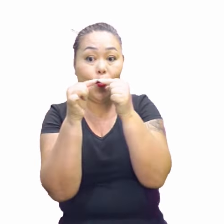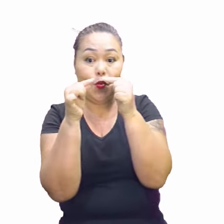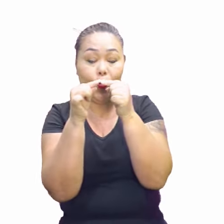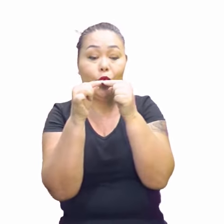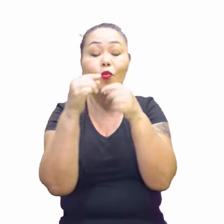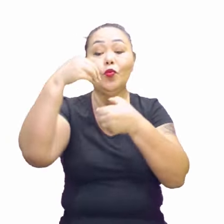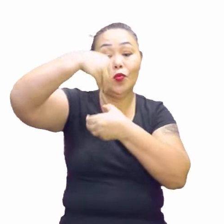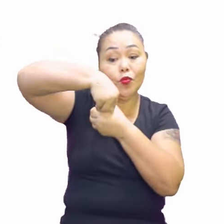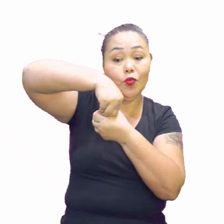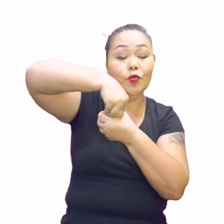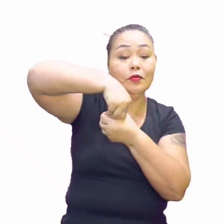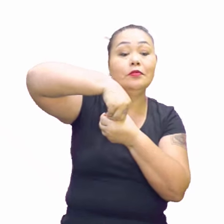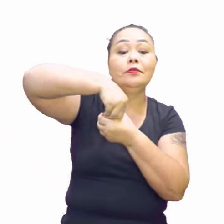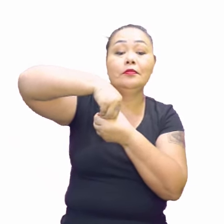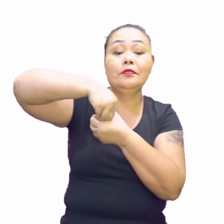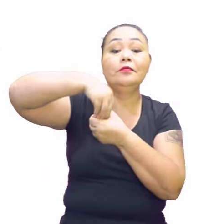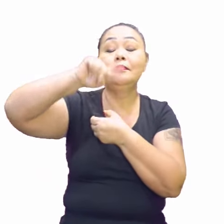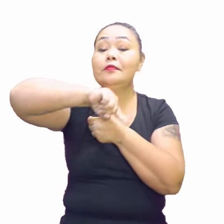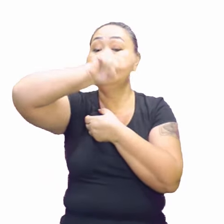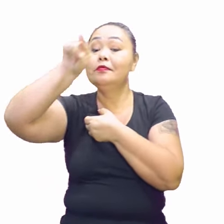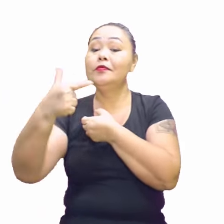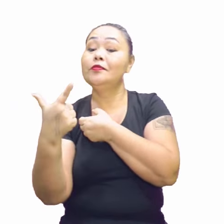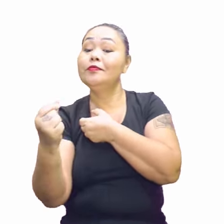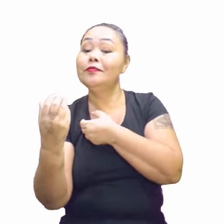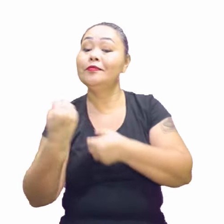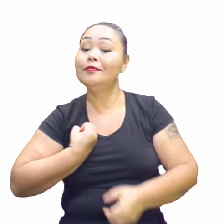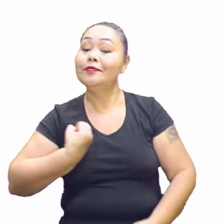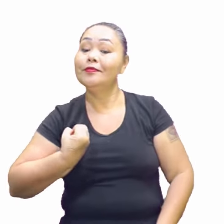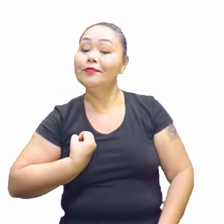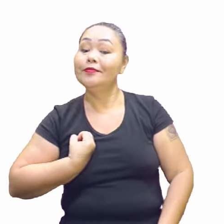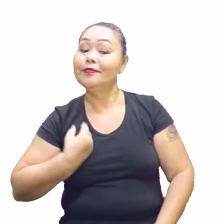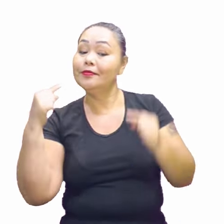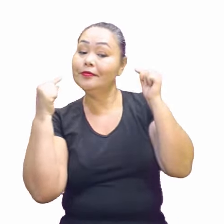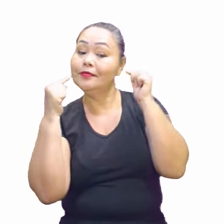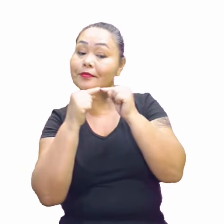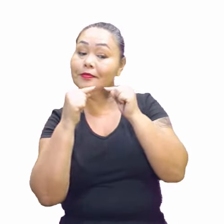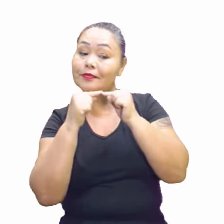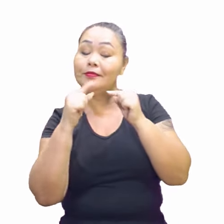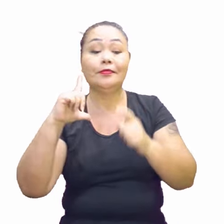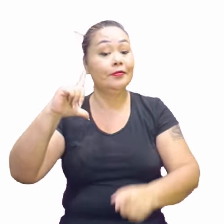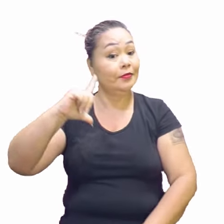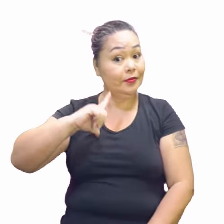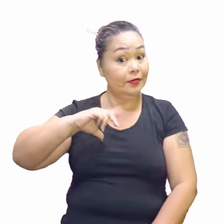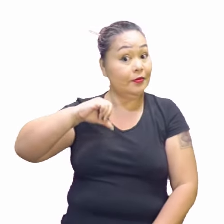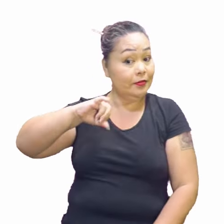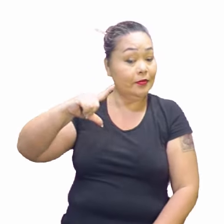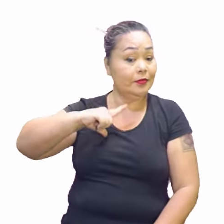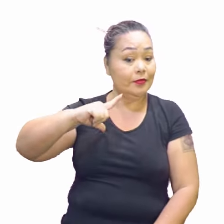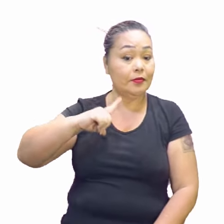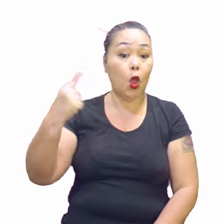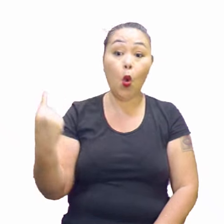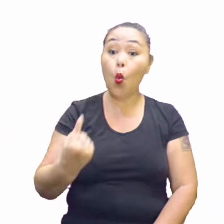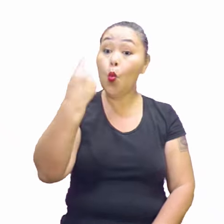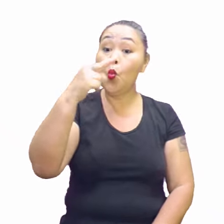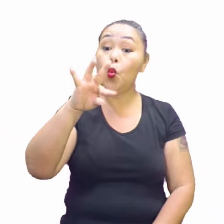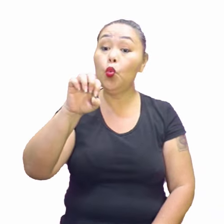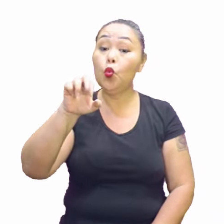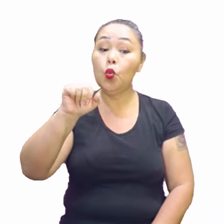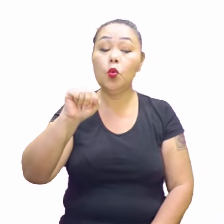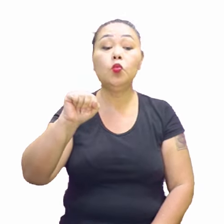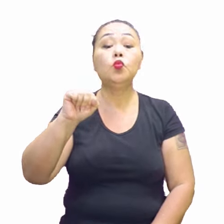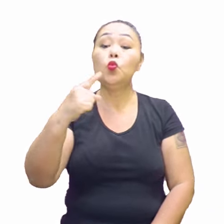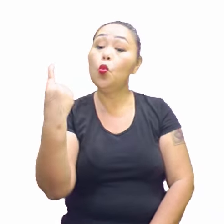o núcleo, né? Tá fazendo a concordância com quem? Com o numeral correspondente. Se tivesse aqui, ó, um turista,